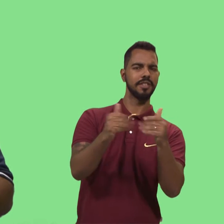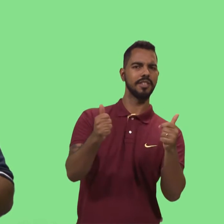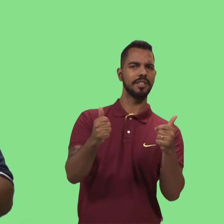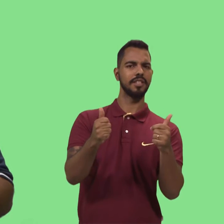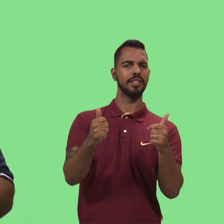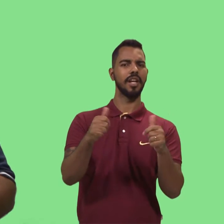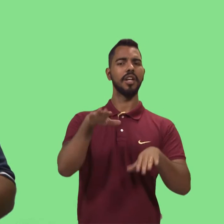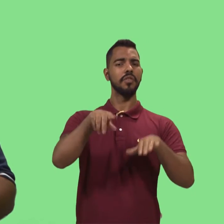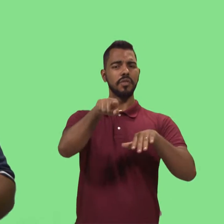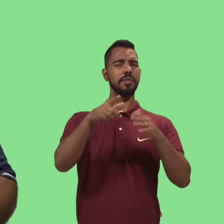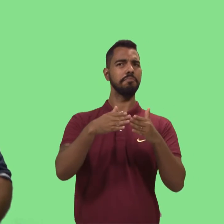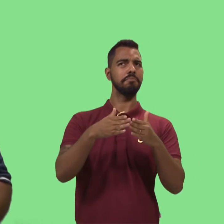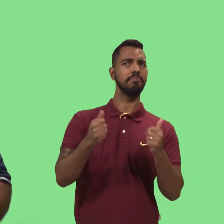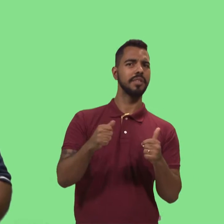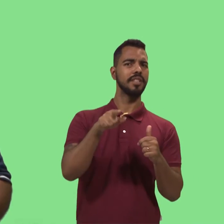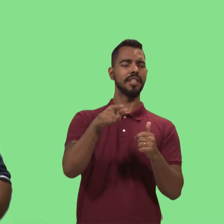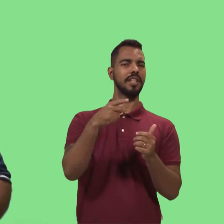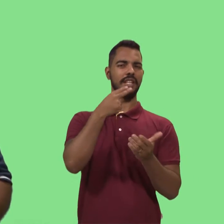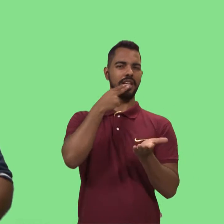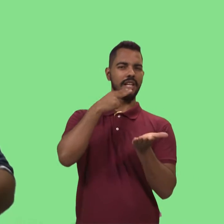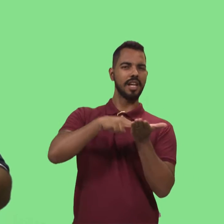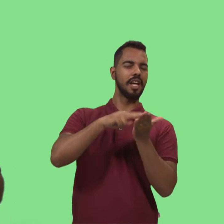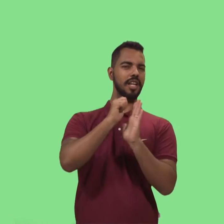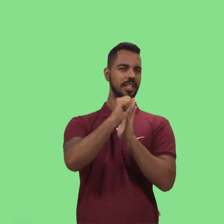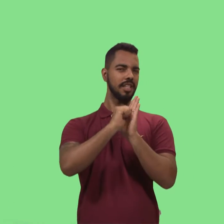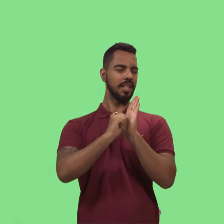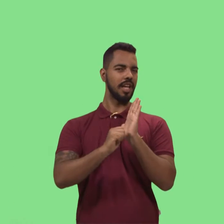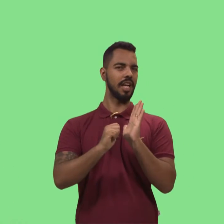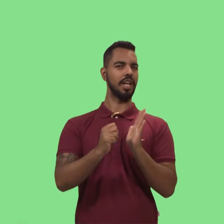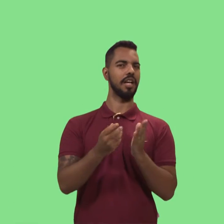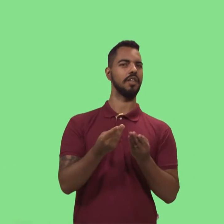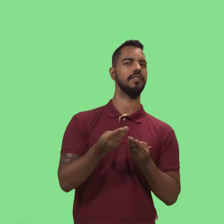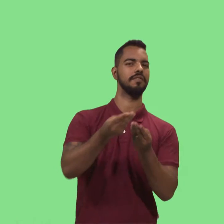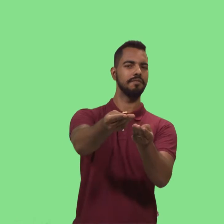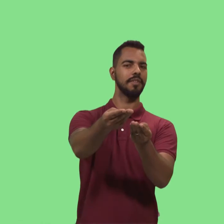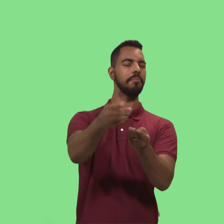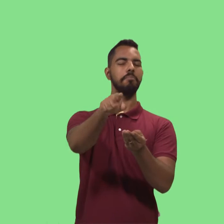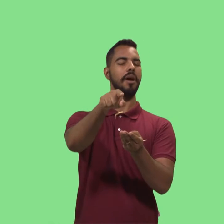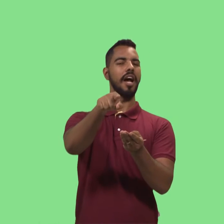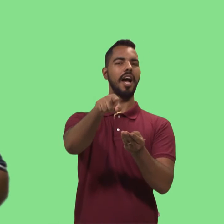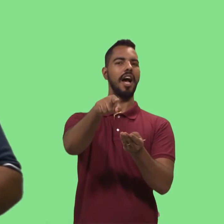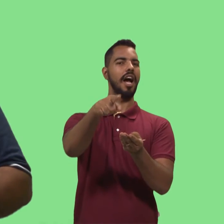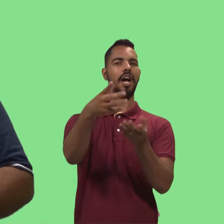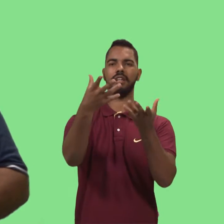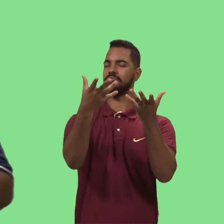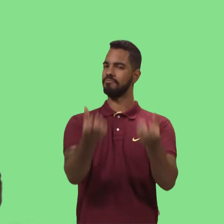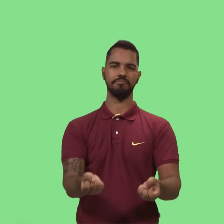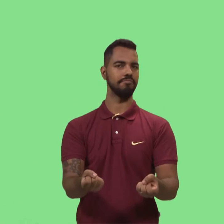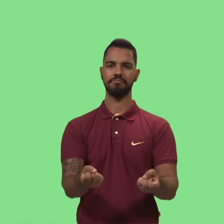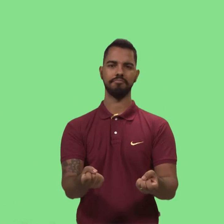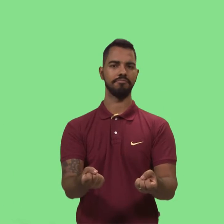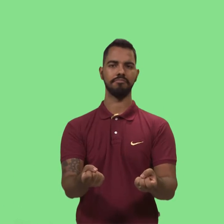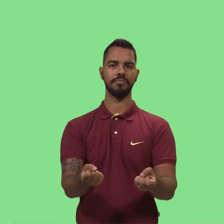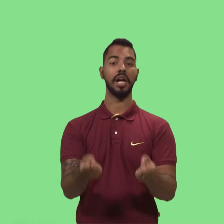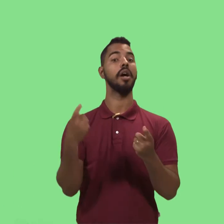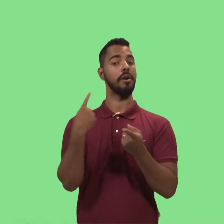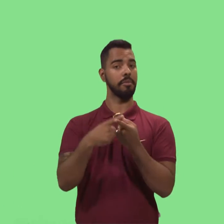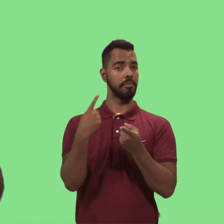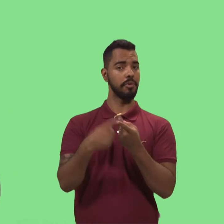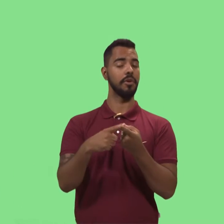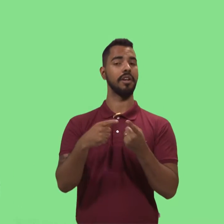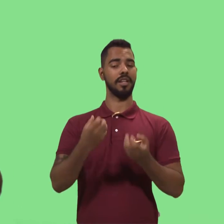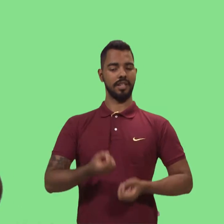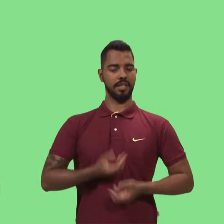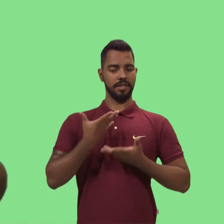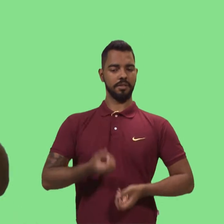serem externados de maneira inadequada. Por isso, devemos ter o devido cuidado na forma de